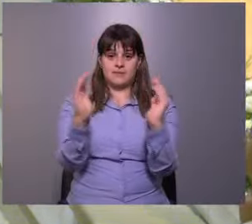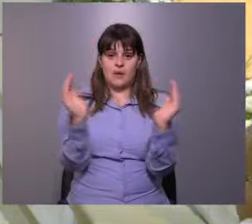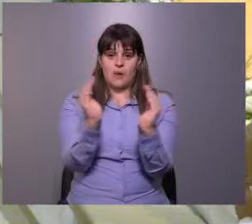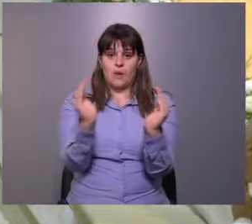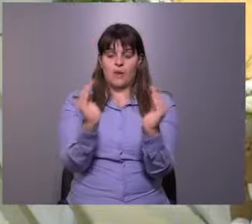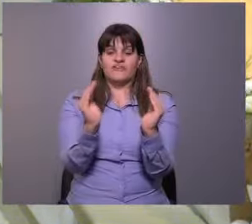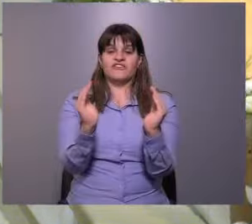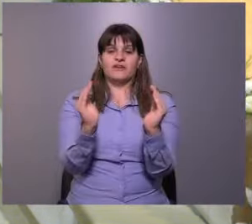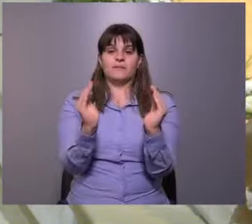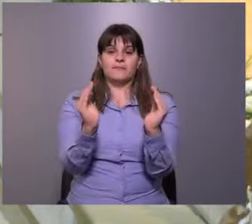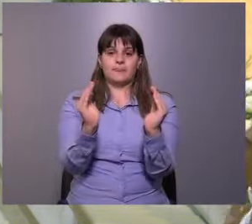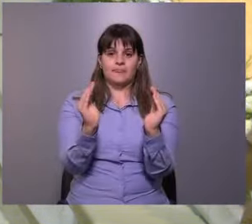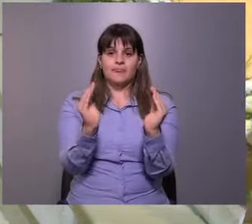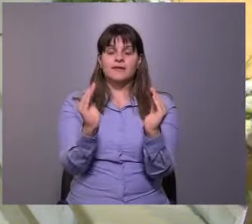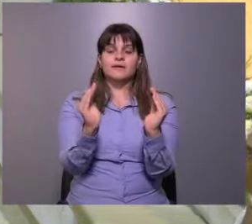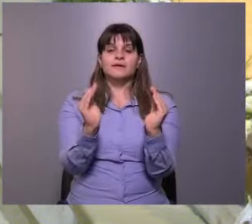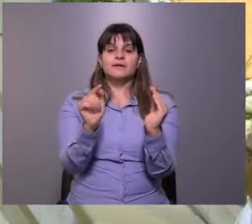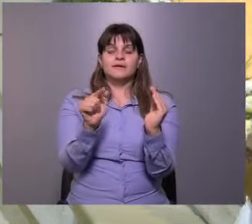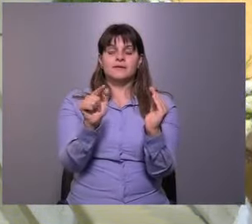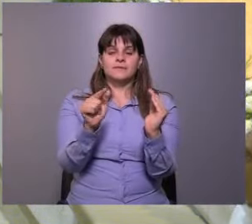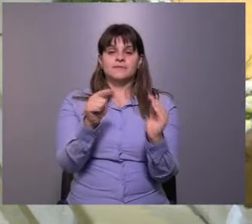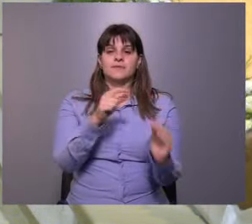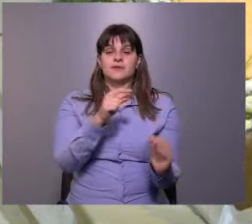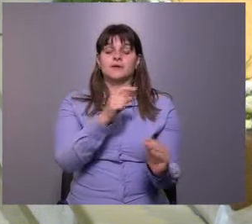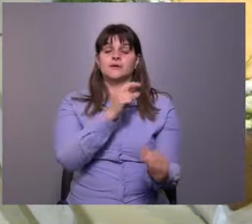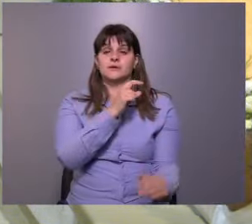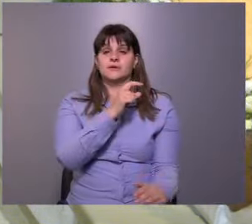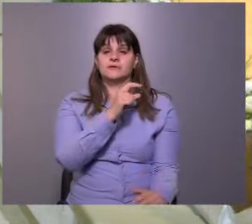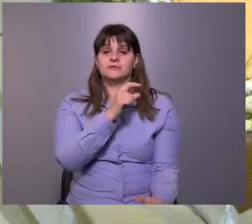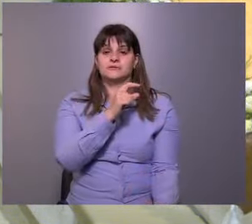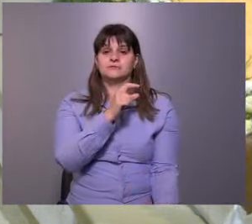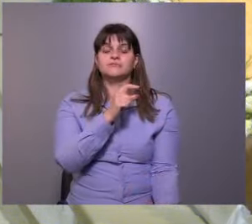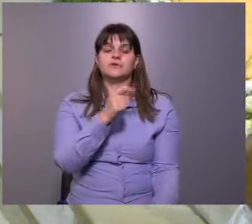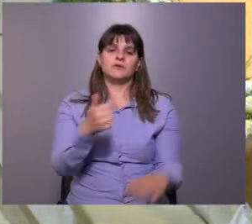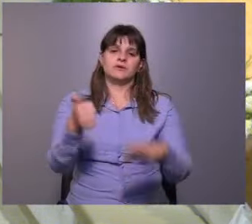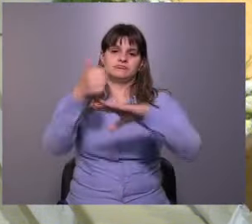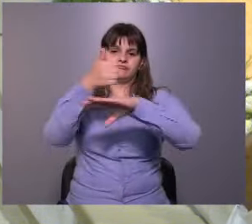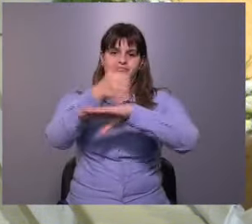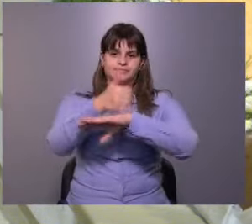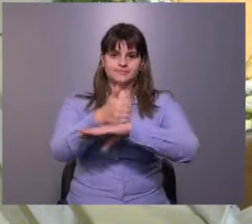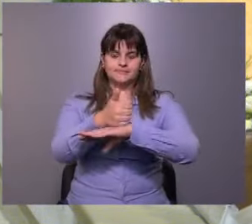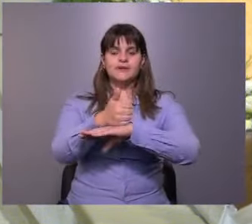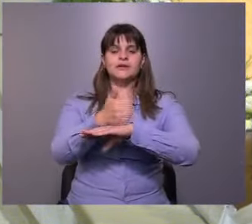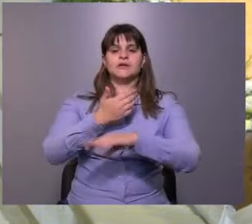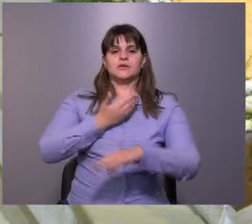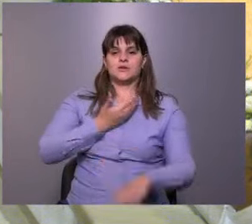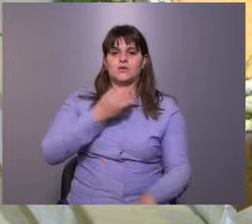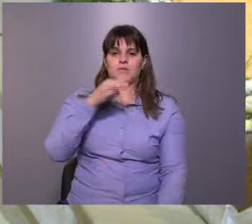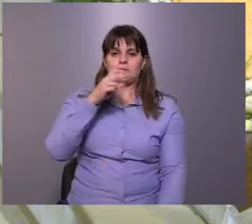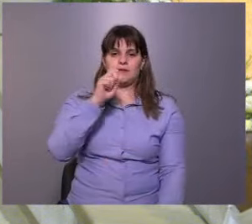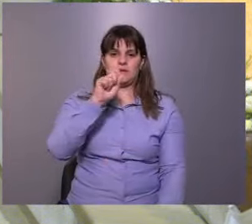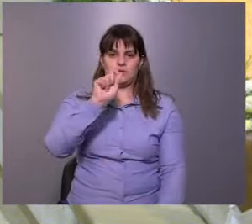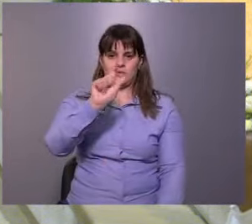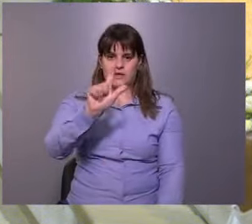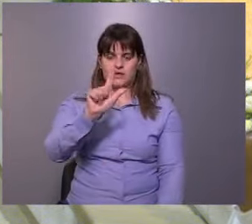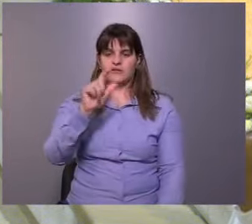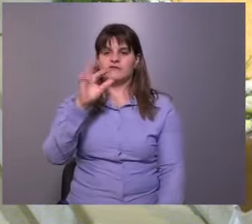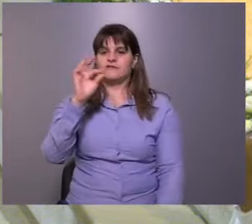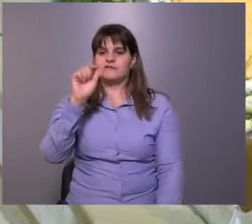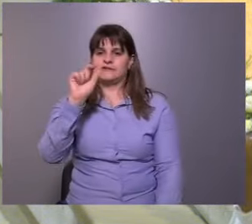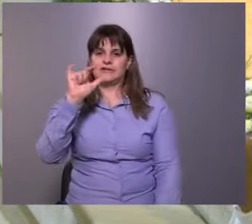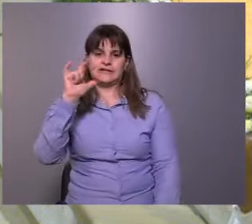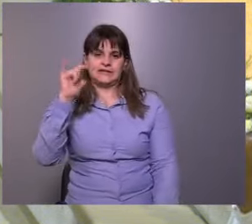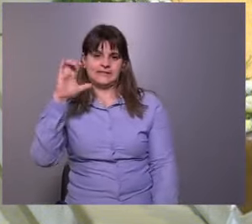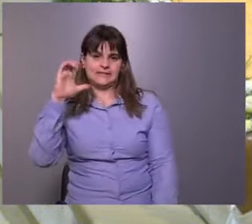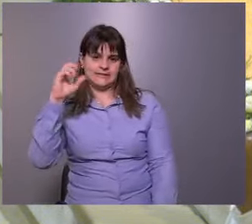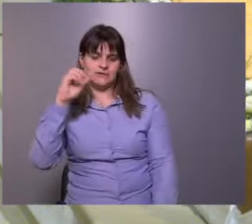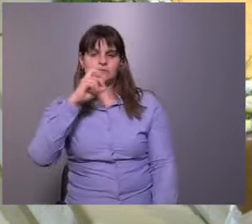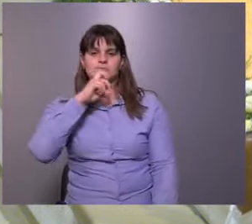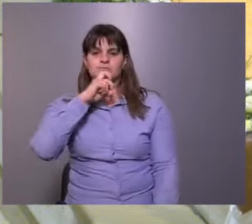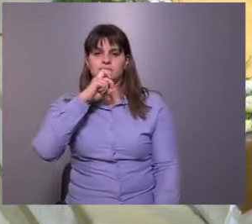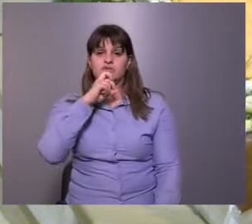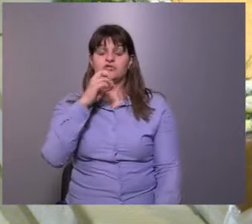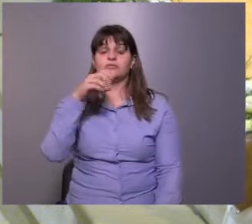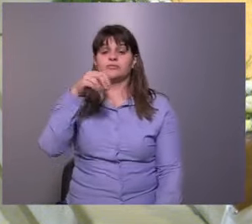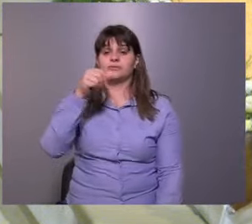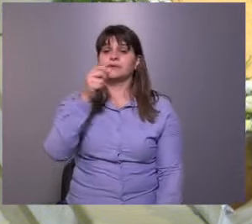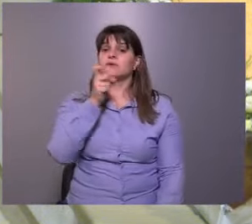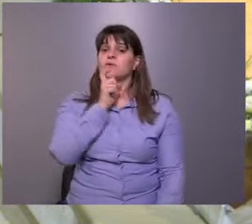Caros peregrinos que viestes à Cova da Iria, chamados ao encontro da esperança que Jesus nos dá.